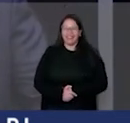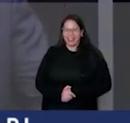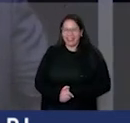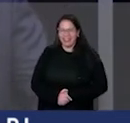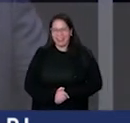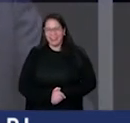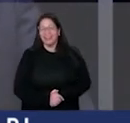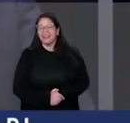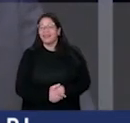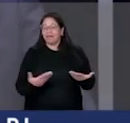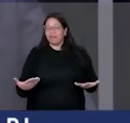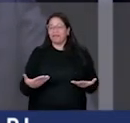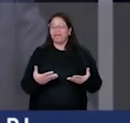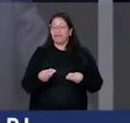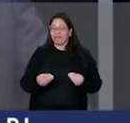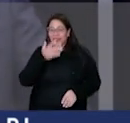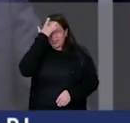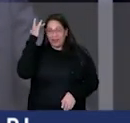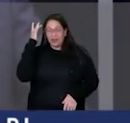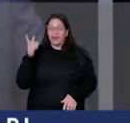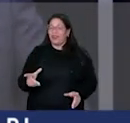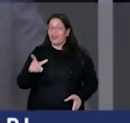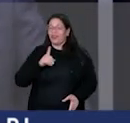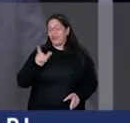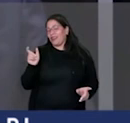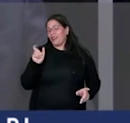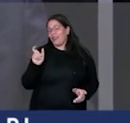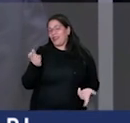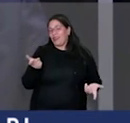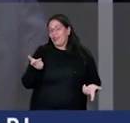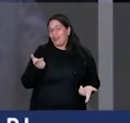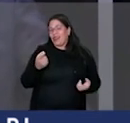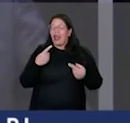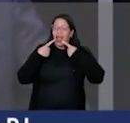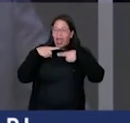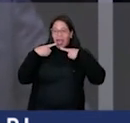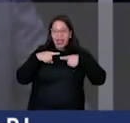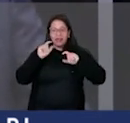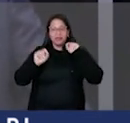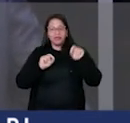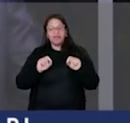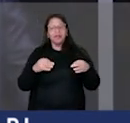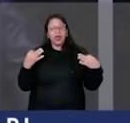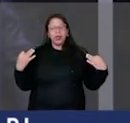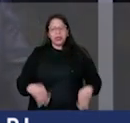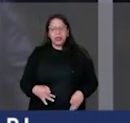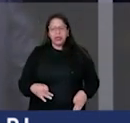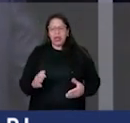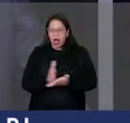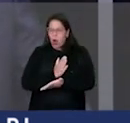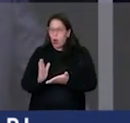Aras, que muitas vezes é criticado, e criticado muitas vezes de forma sensata, por questões